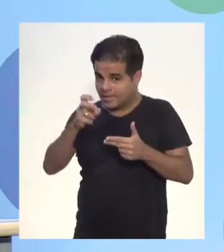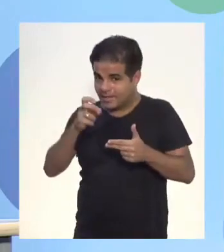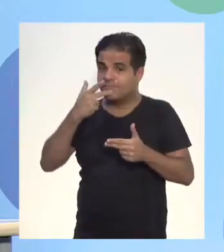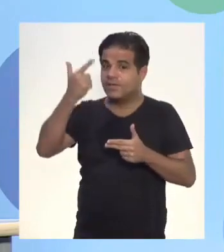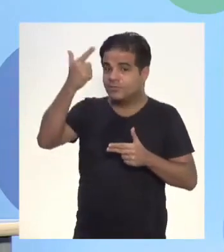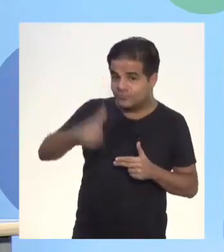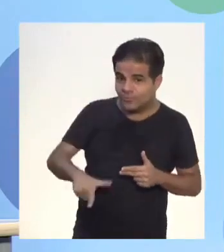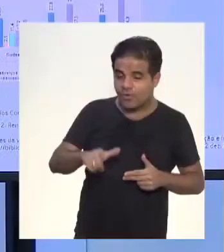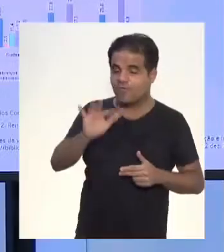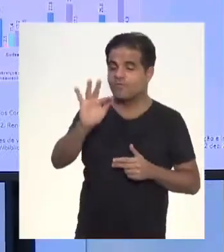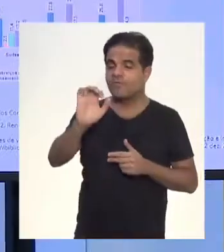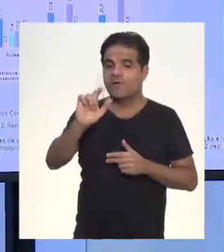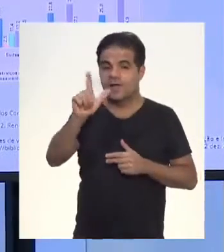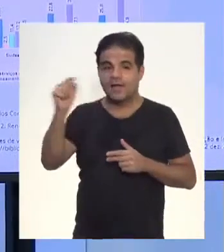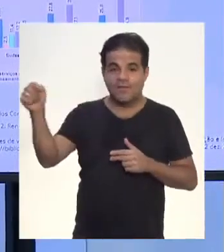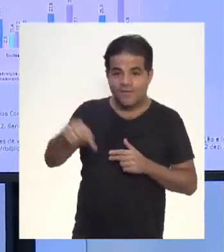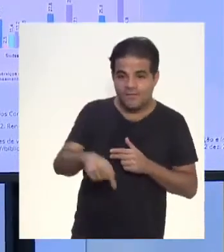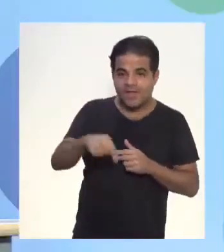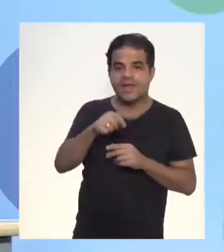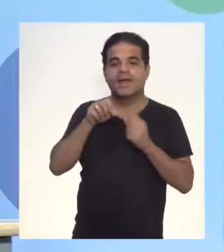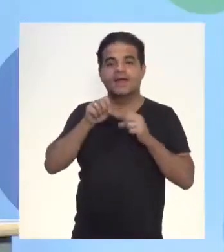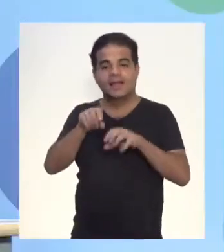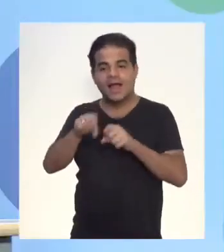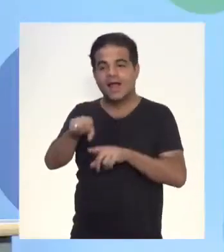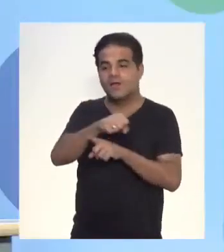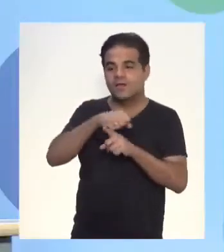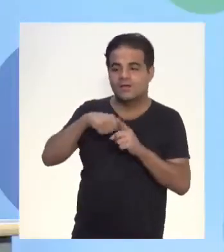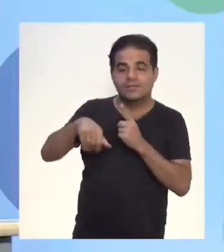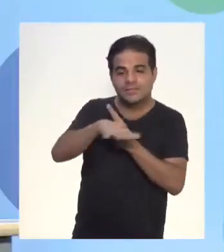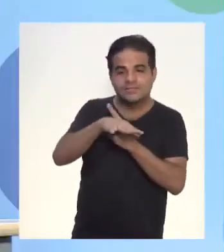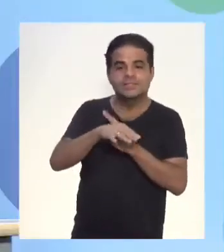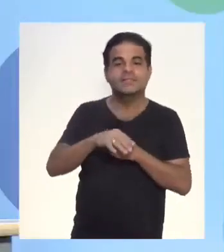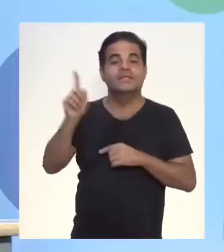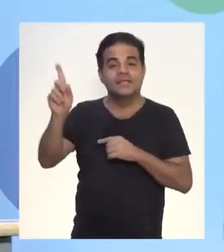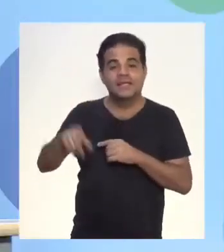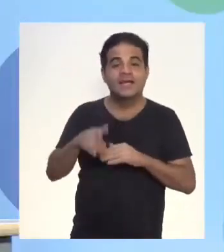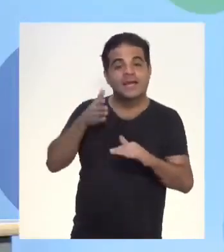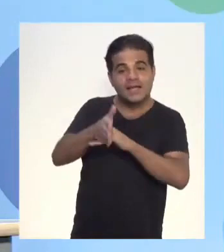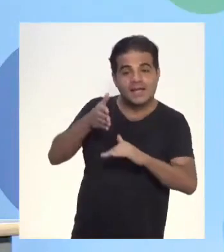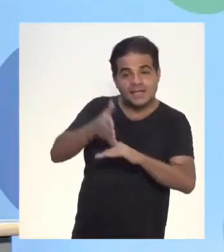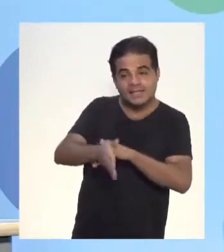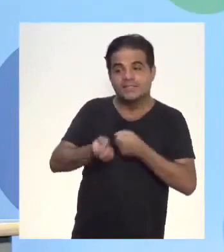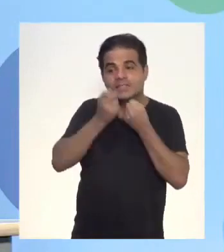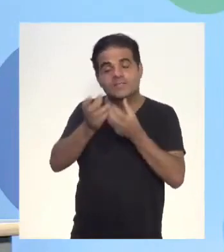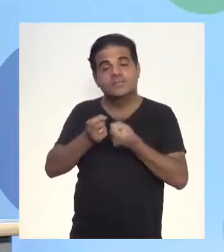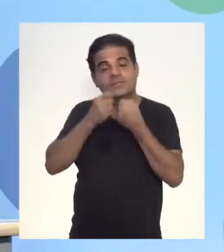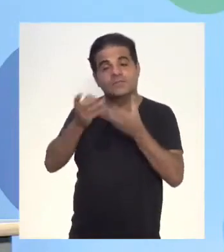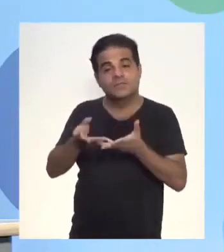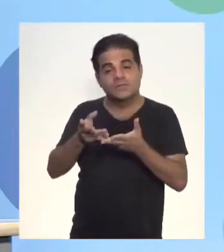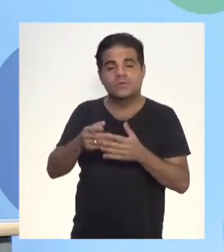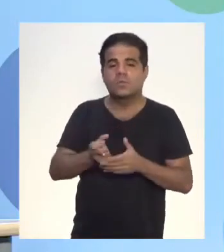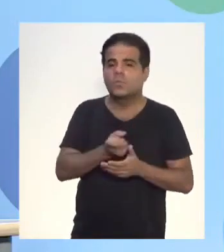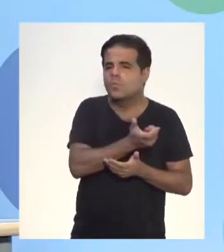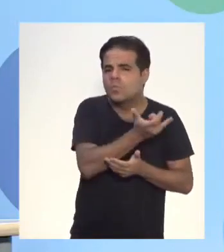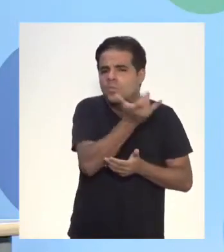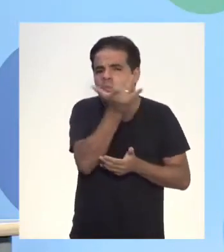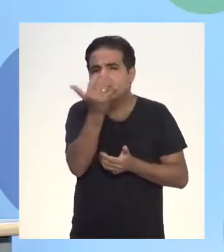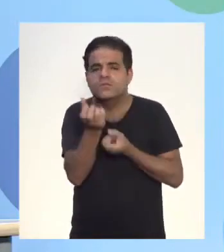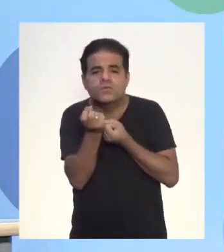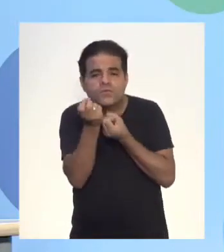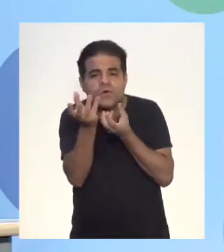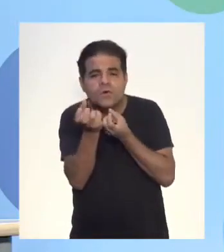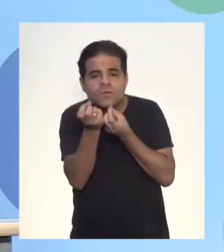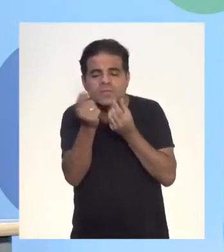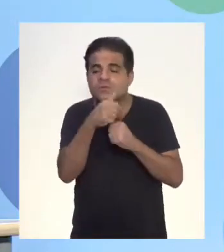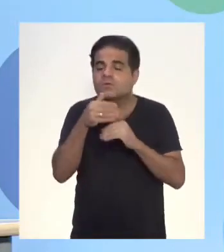novo. Félix, rei da aula de sociologia. Que o Félix colocou, que é do acesso à informação. Veja, o quanto de informação